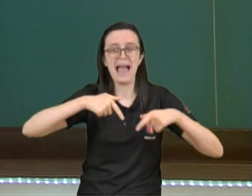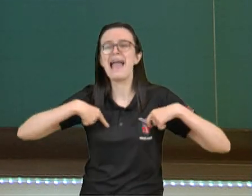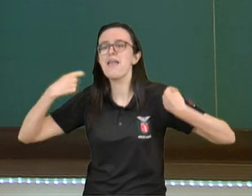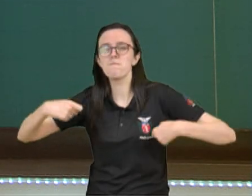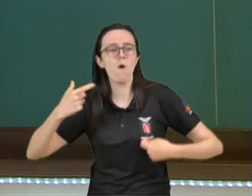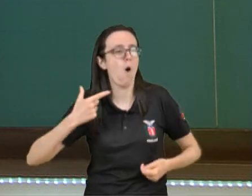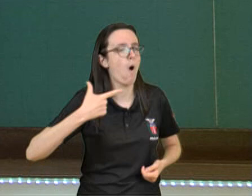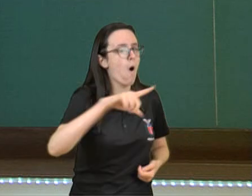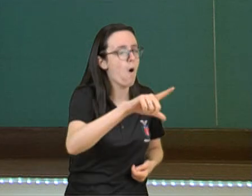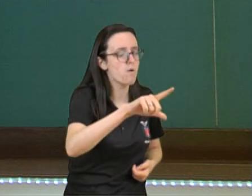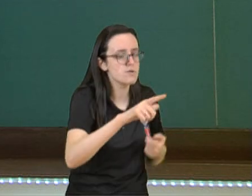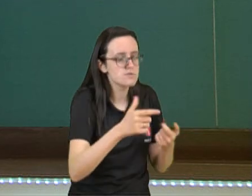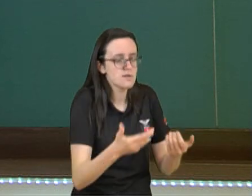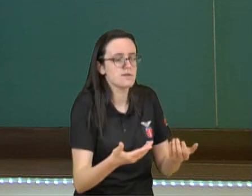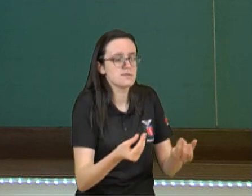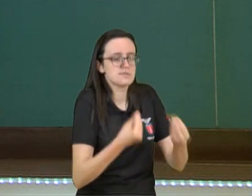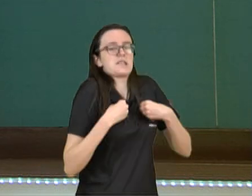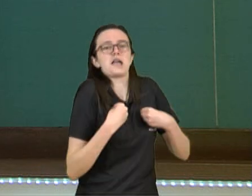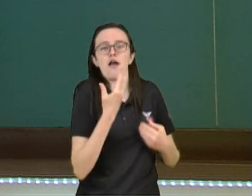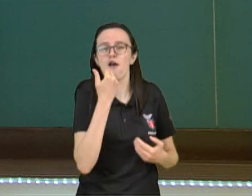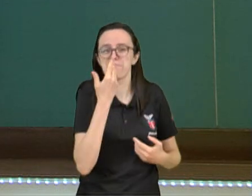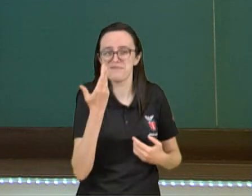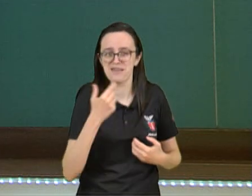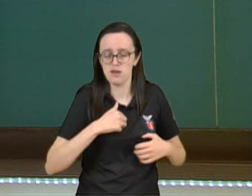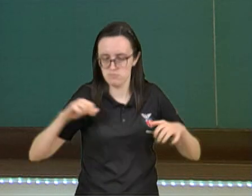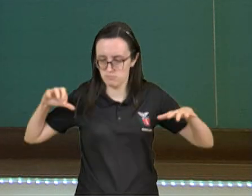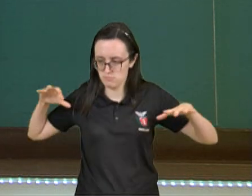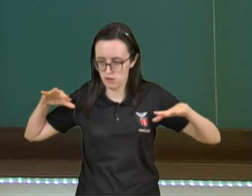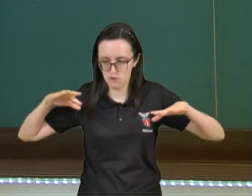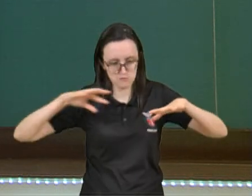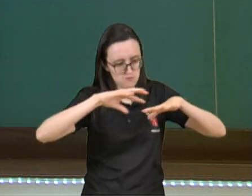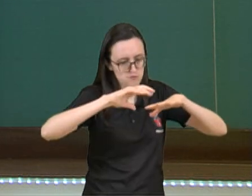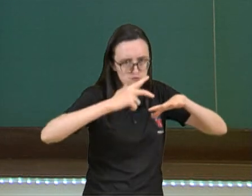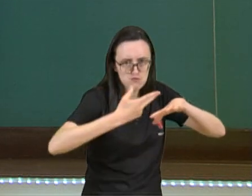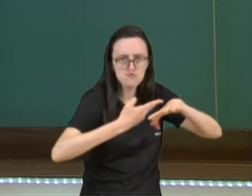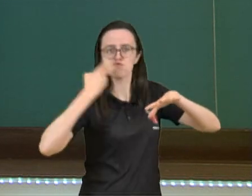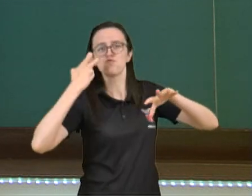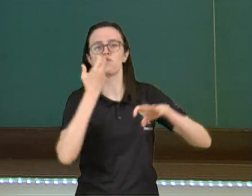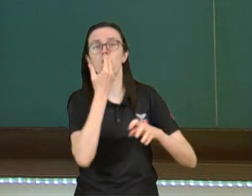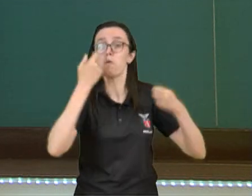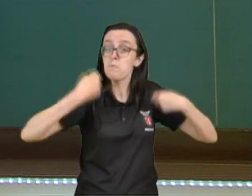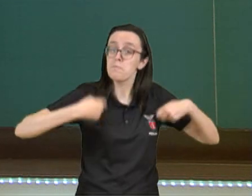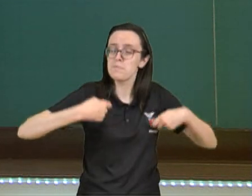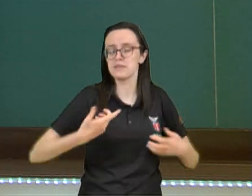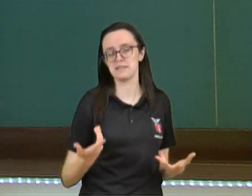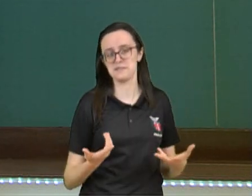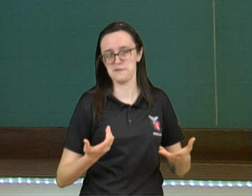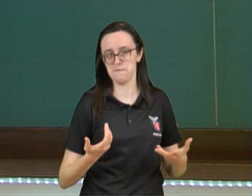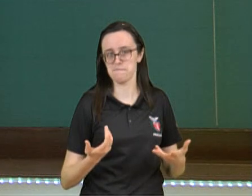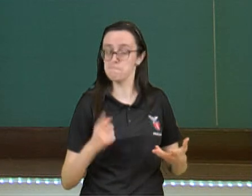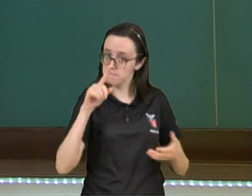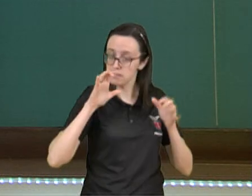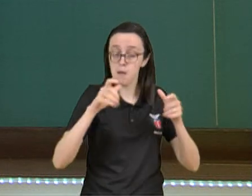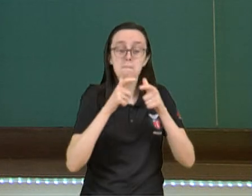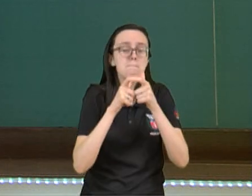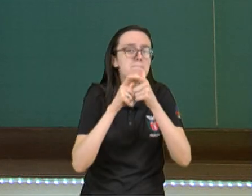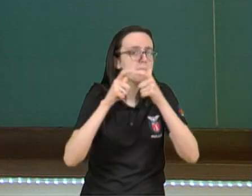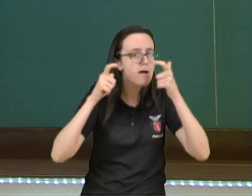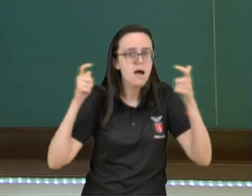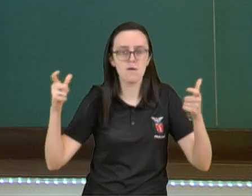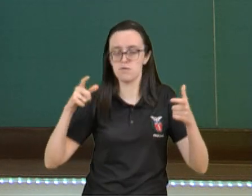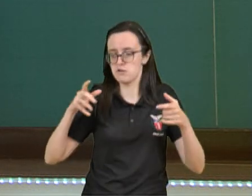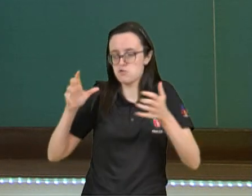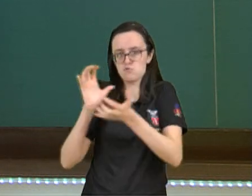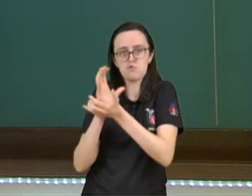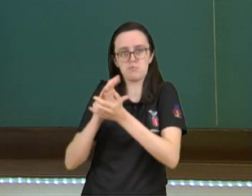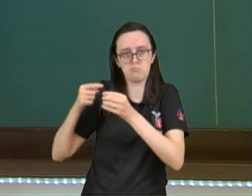outro organismo para retirar os seus nutrientes, eles dependem de outros seres. Então, a maioria dos